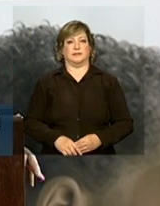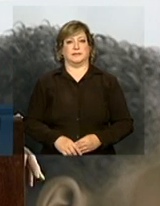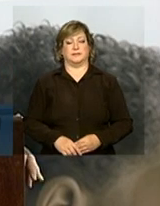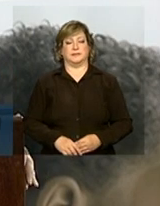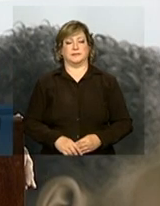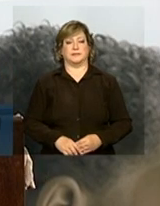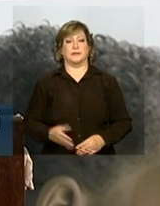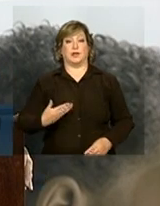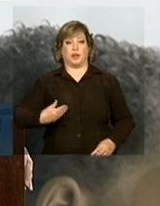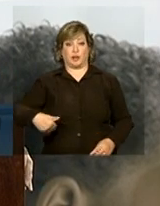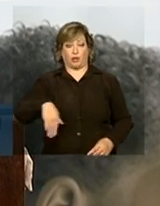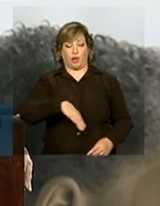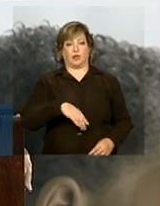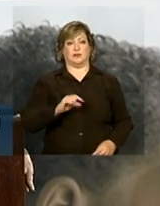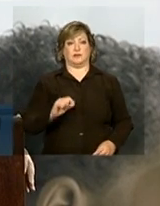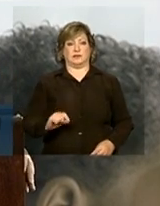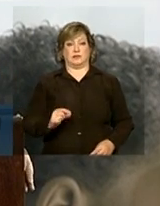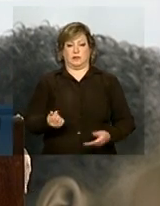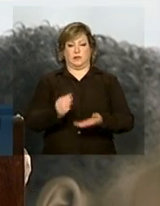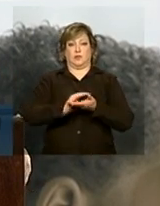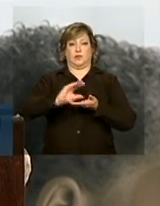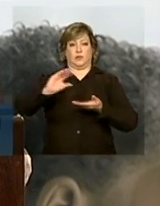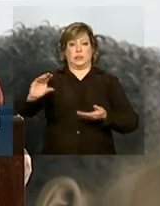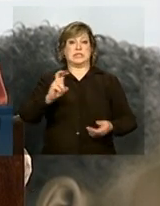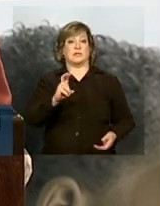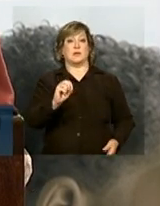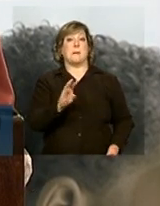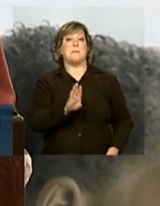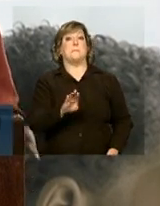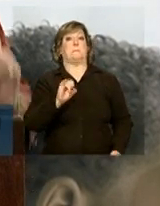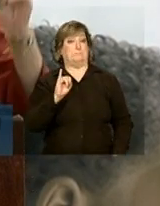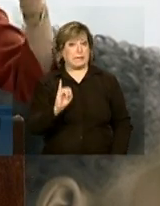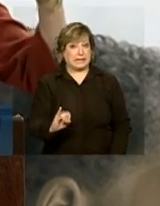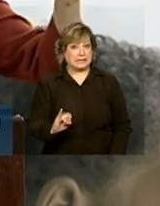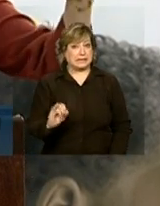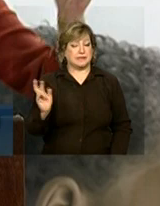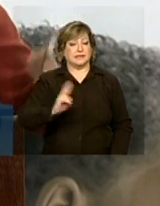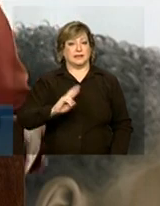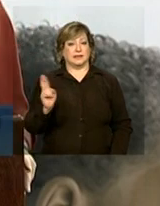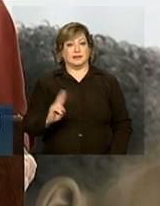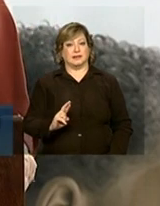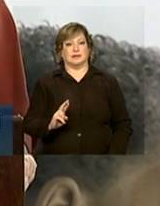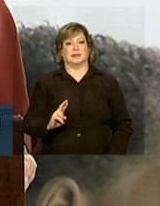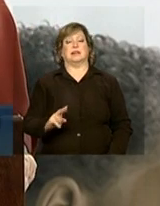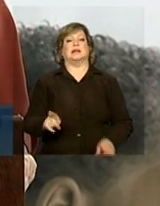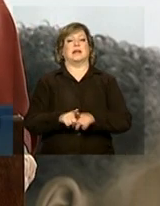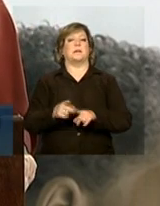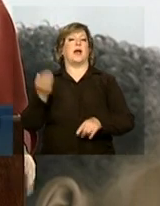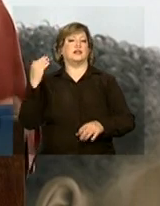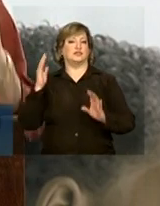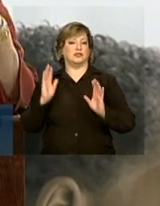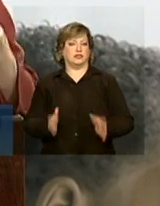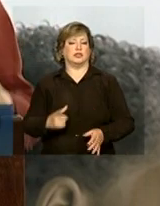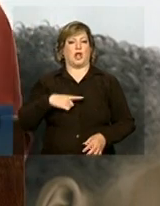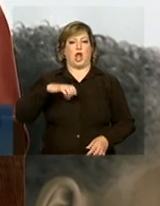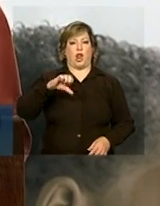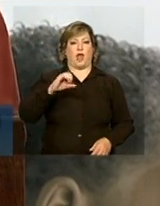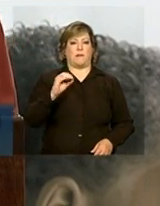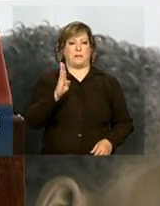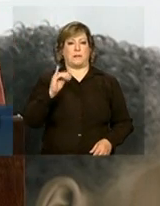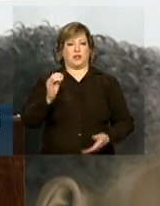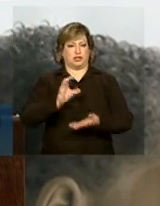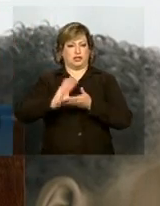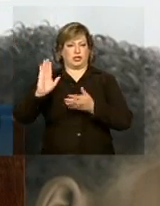Nós destinamos 50 bilhões, além dos 90 bilhões que já tínhamos